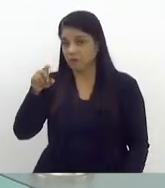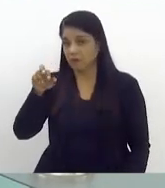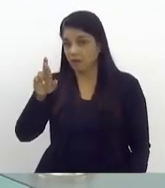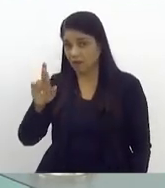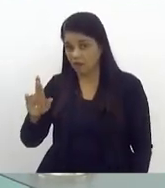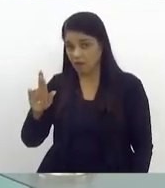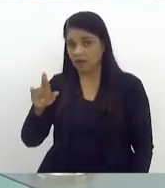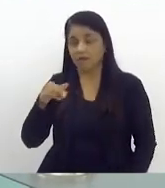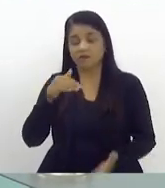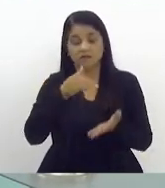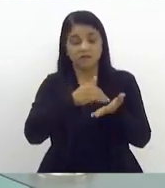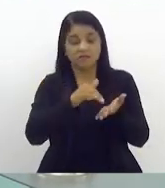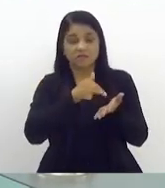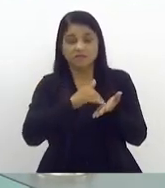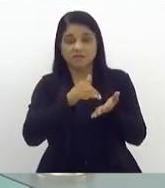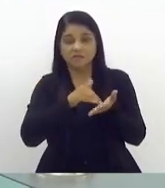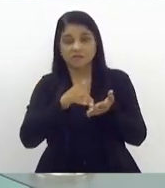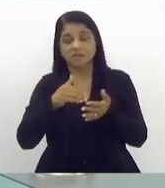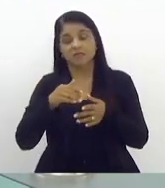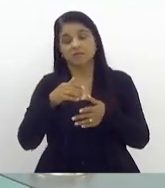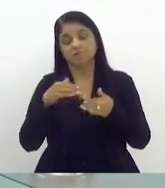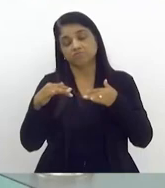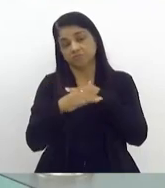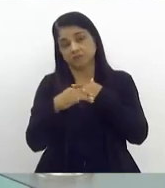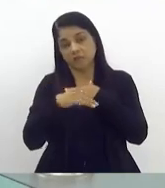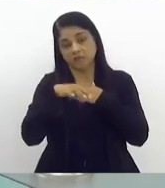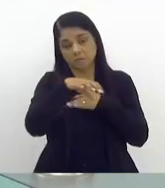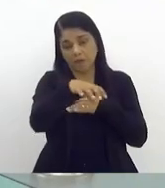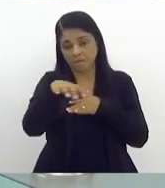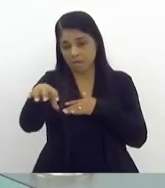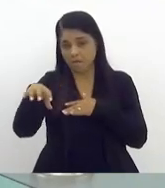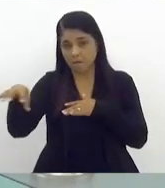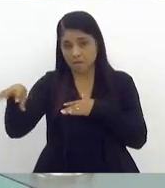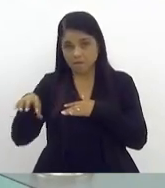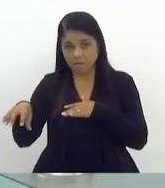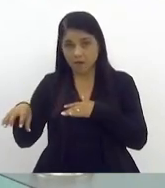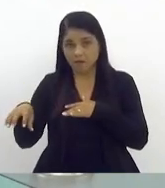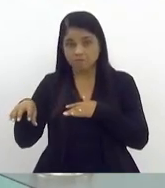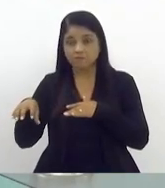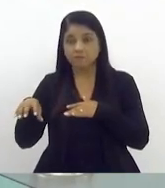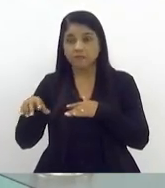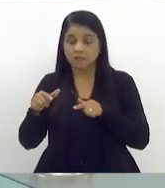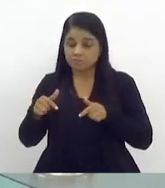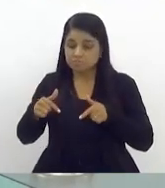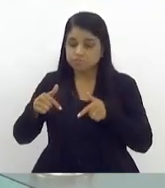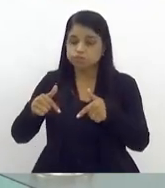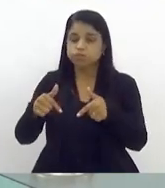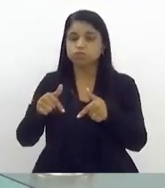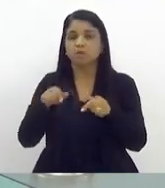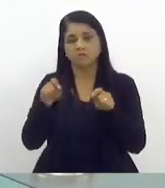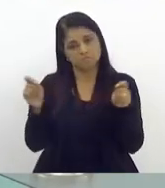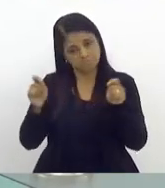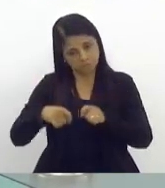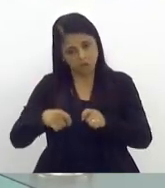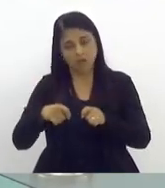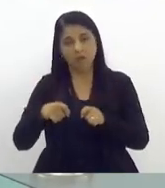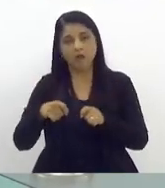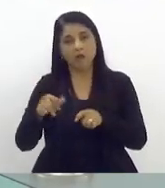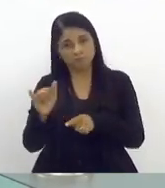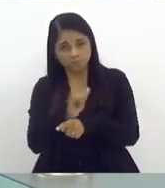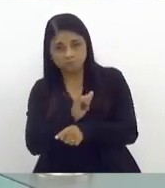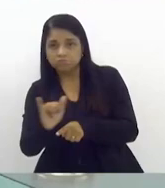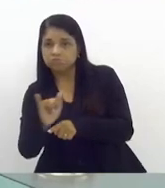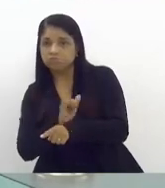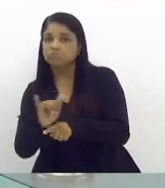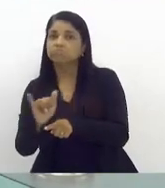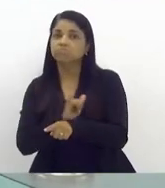a Secretaria das Cidades, etc., fazer a intervenção que ele deseja. Existe um mecanismo. Ele pode usar desse mecanismo